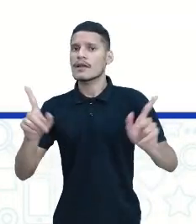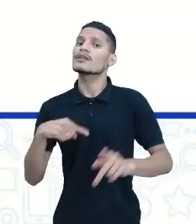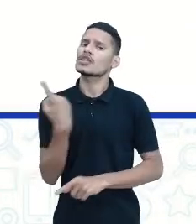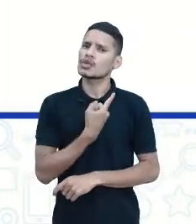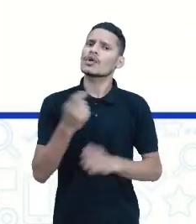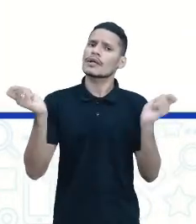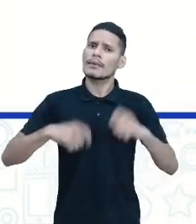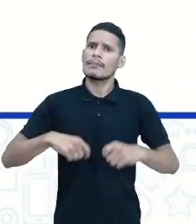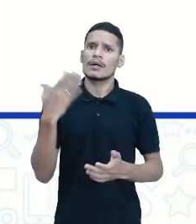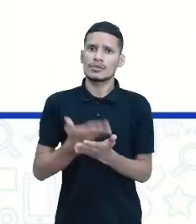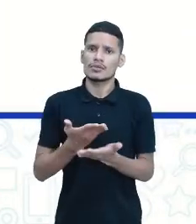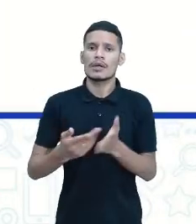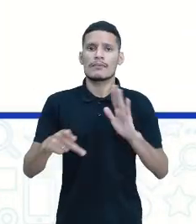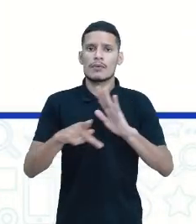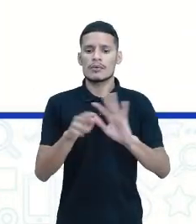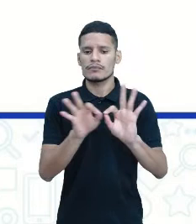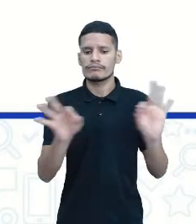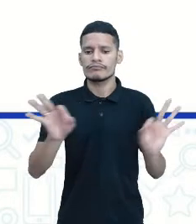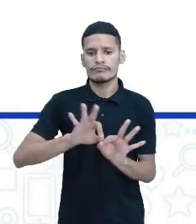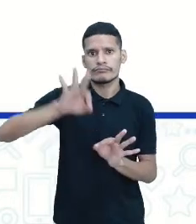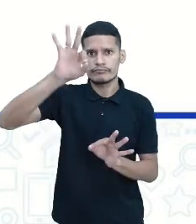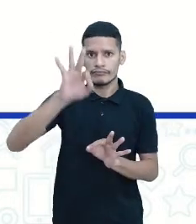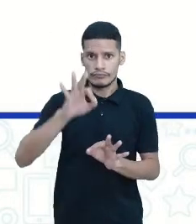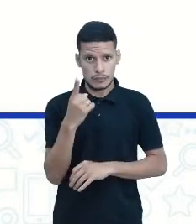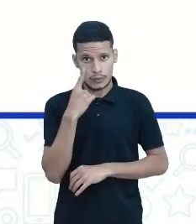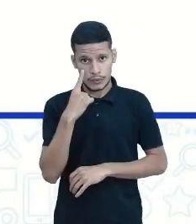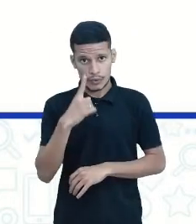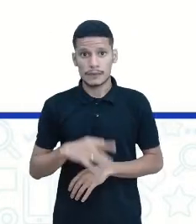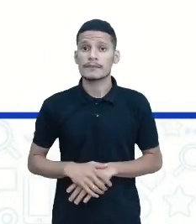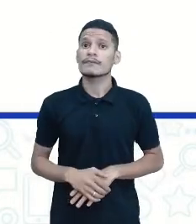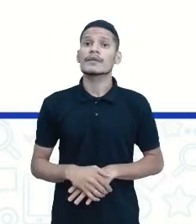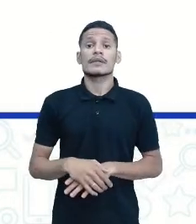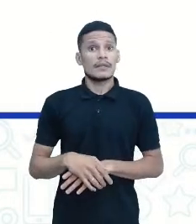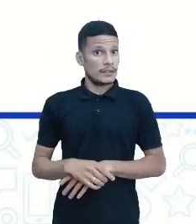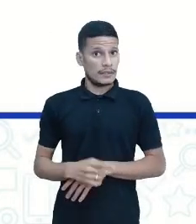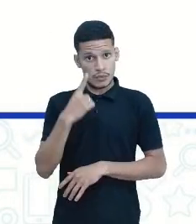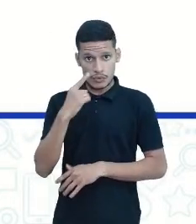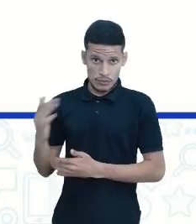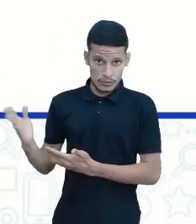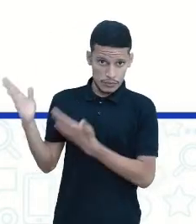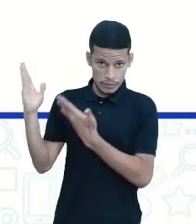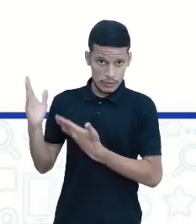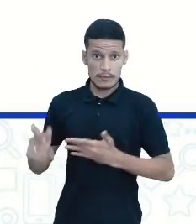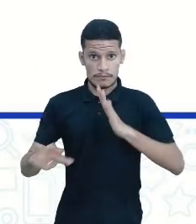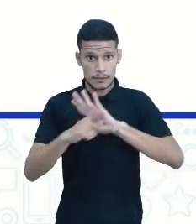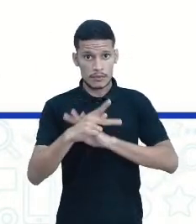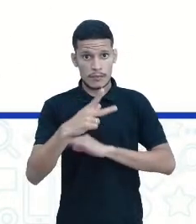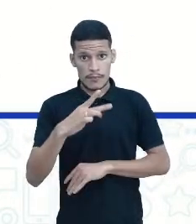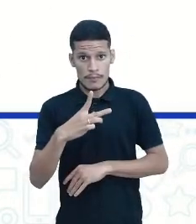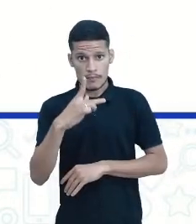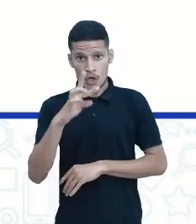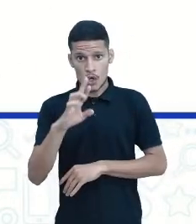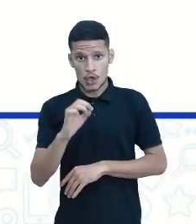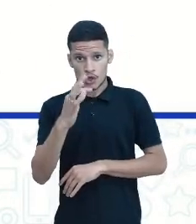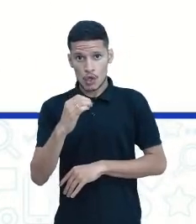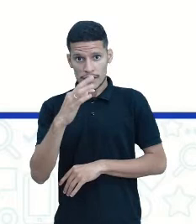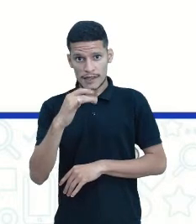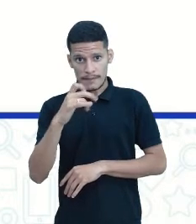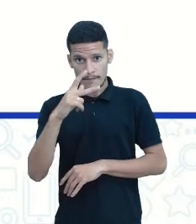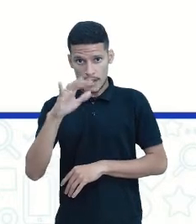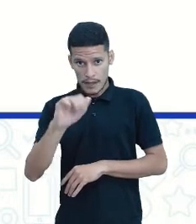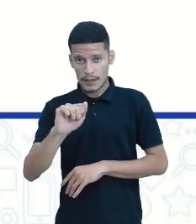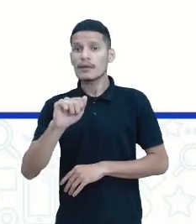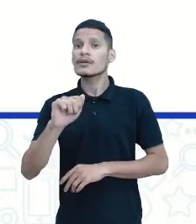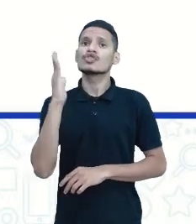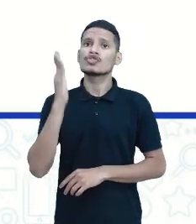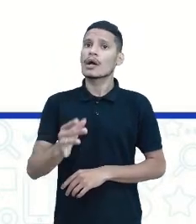as relações métricas, tá certo? Então veja, o triângulo retângulo na forma prototípica, como ele está aí, você vai